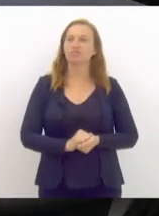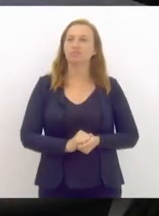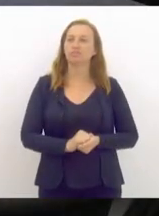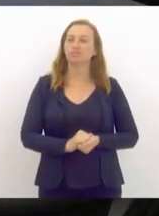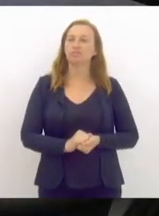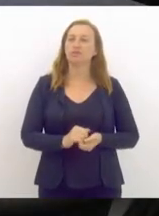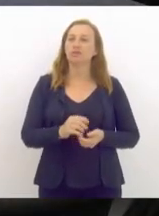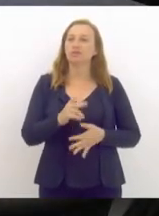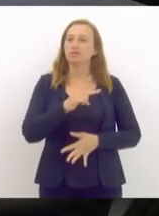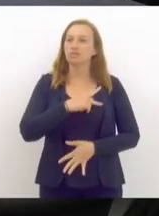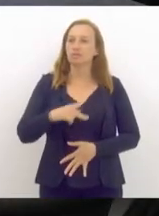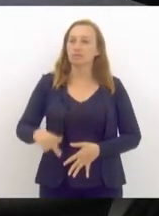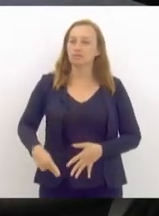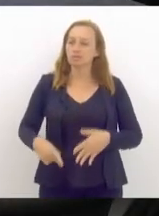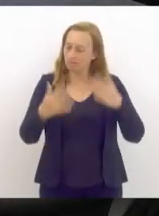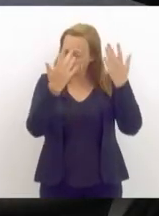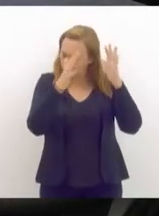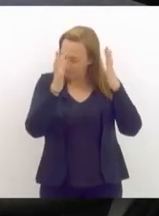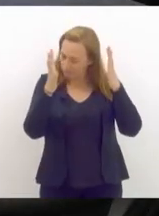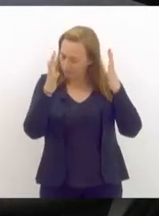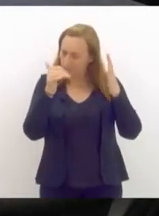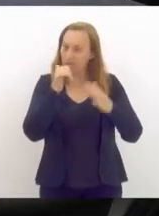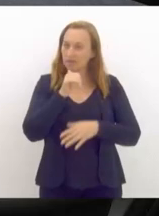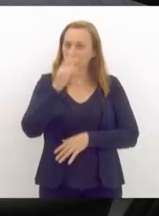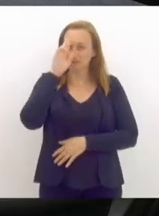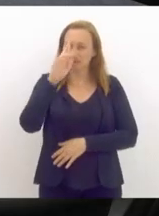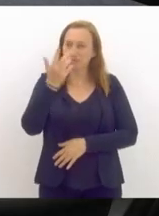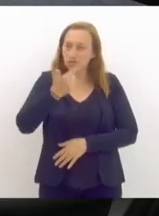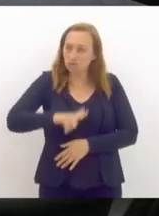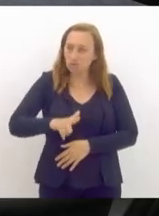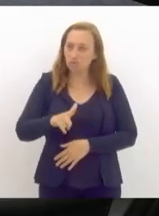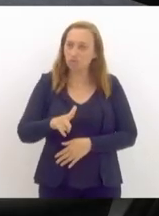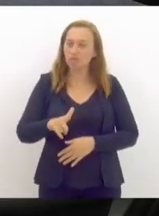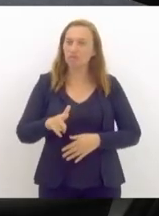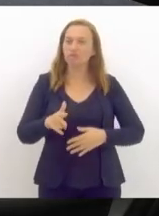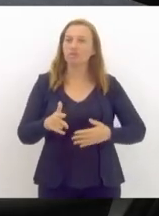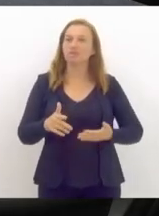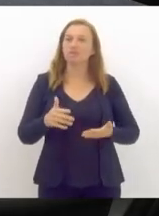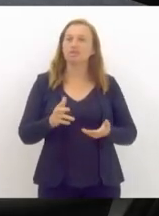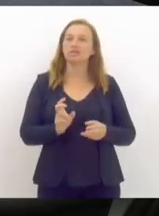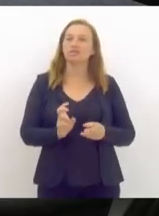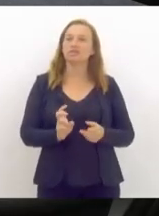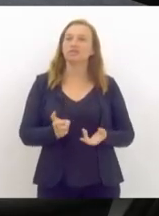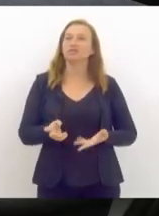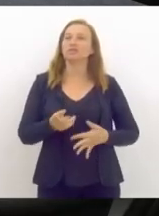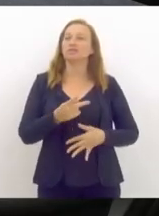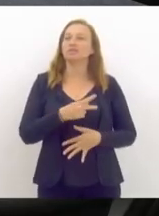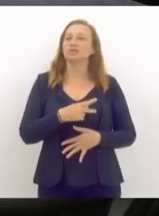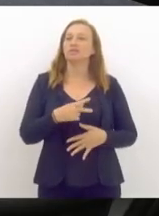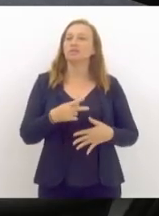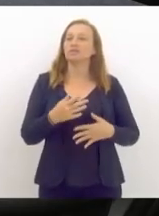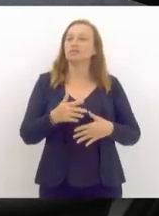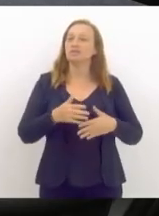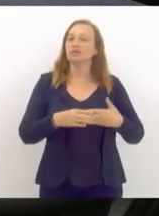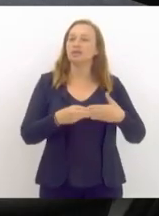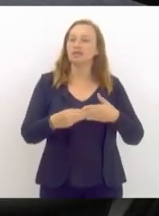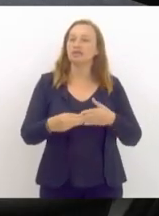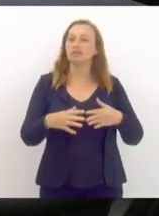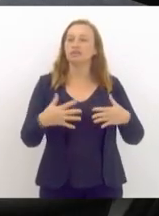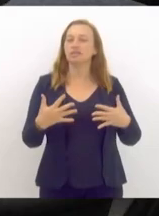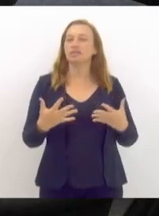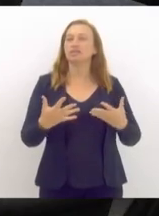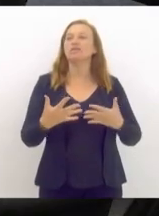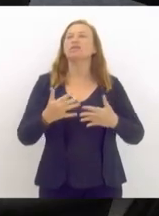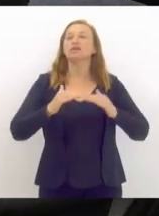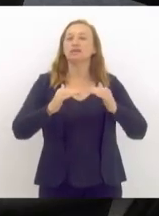para elogiar a senhora mais uma vez, dizer que Vossa Excelência está presidindo essa casa com muita maestria. Obrigada. A ata reflete